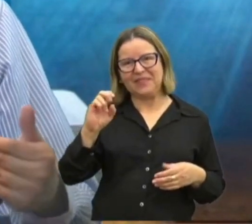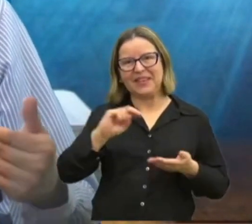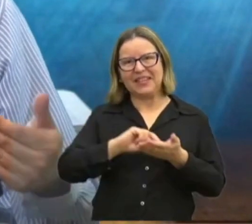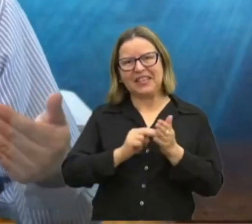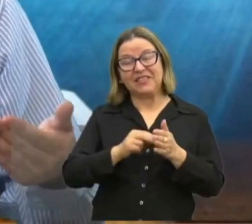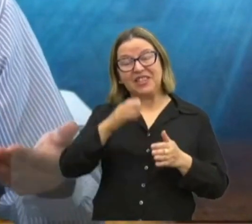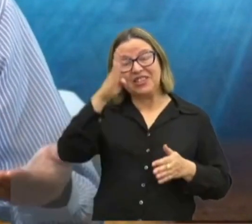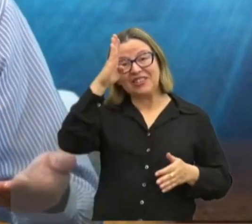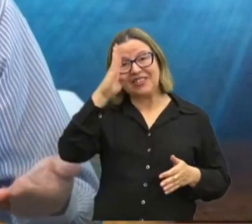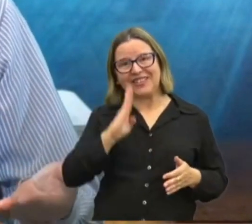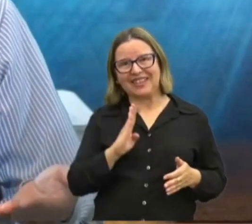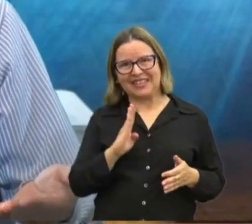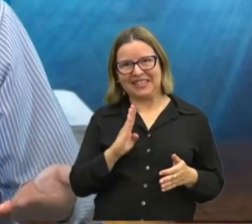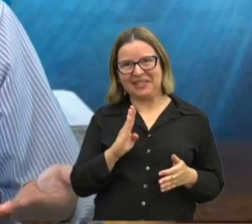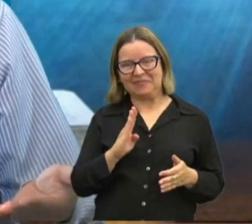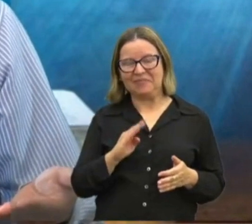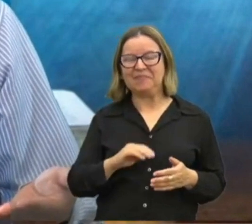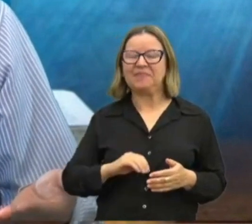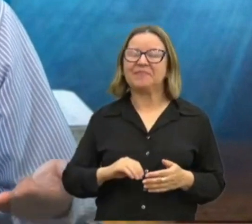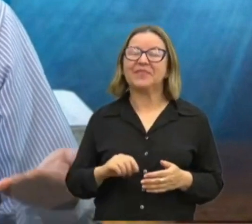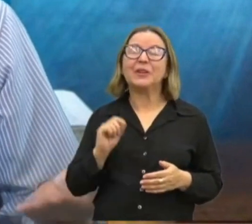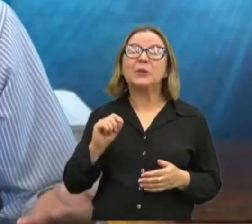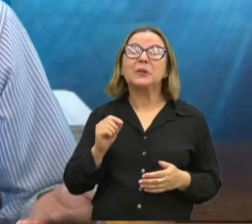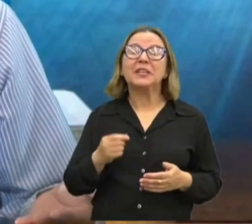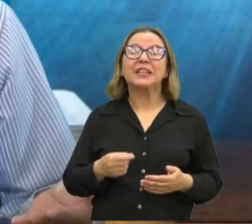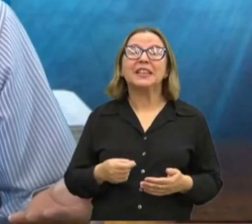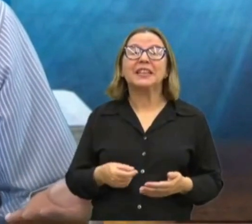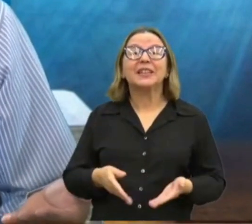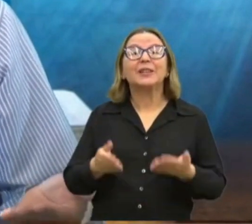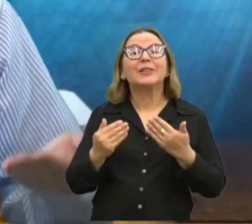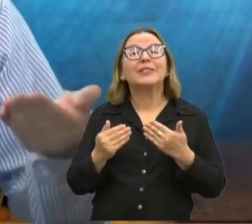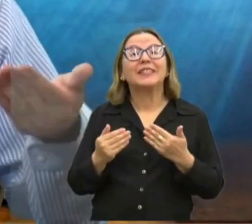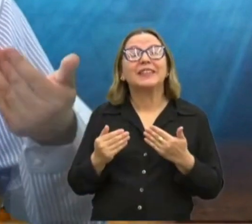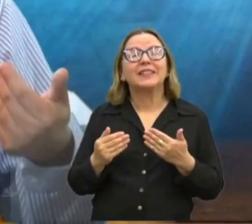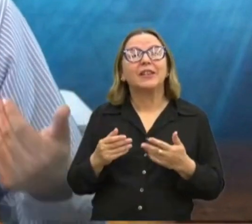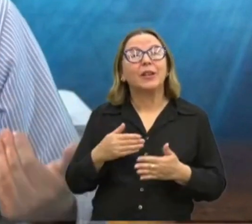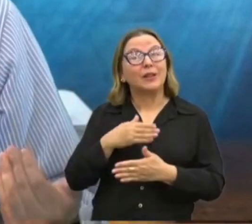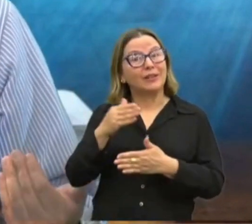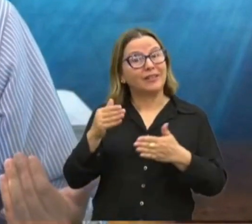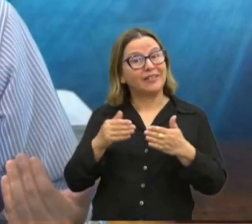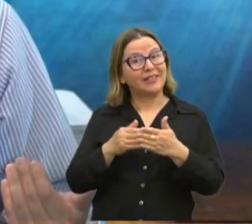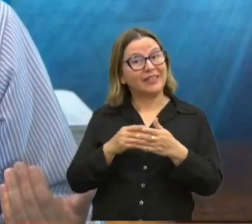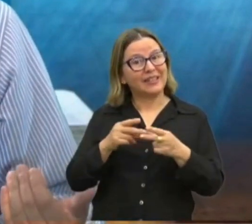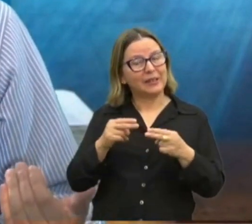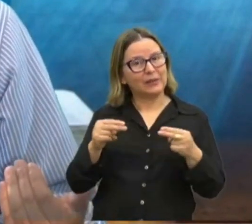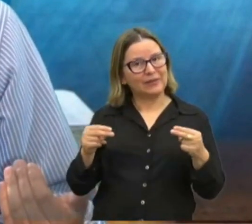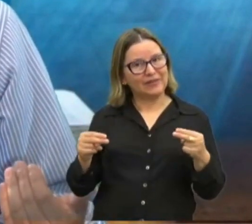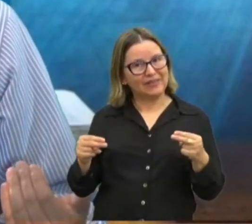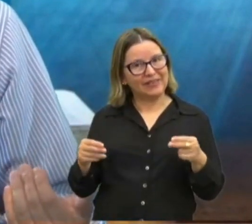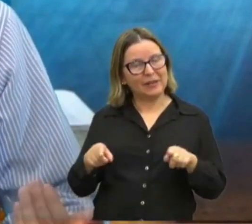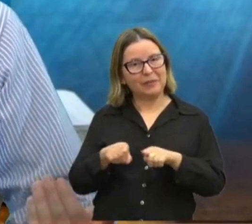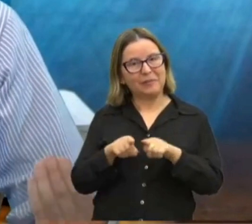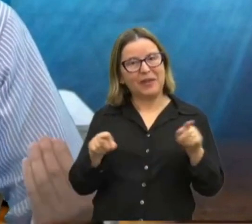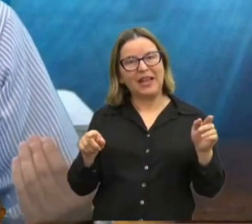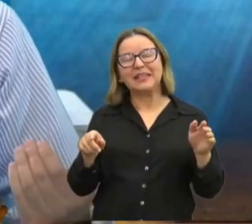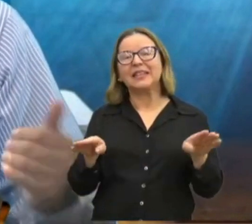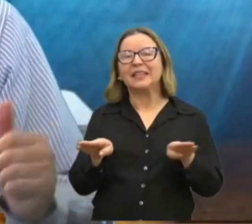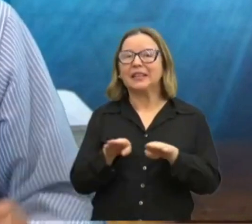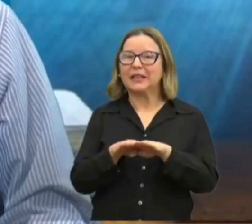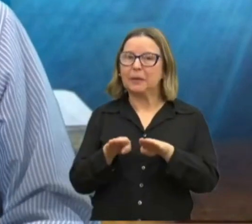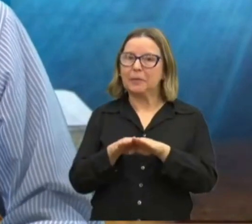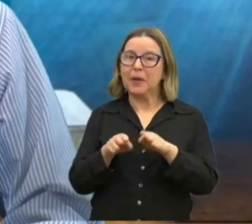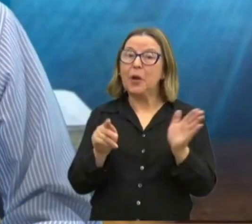o que foi nos dado graciosamente? Todas as coisas, mas também o próprio Filho nos foi